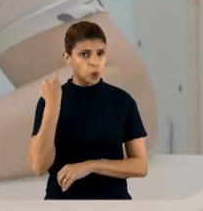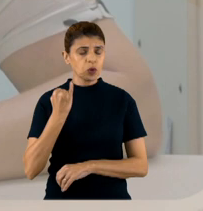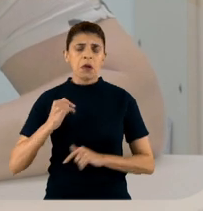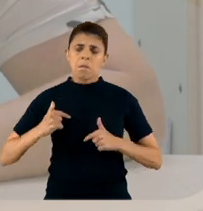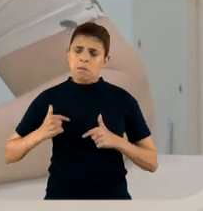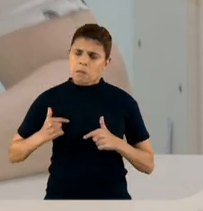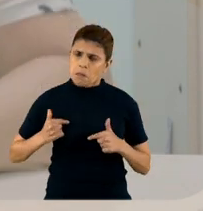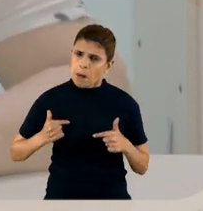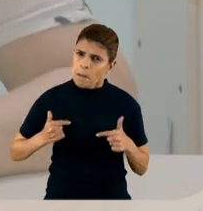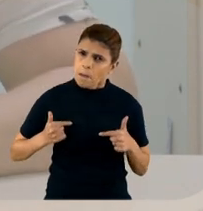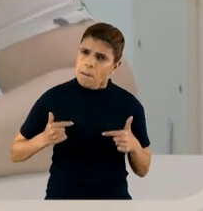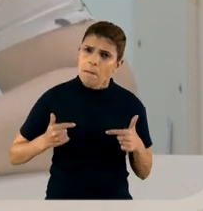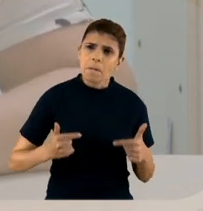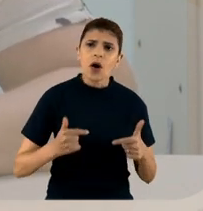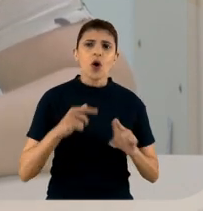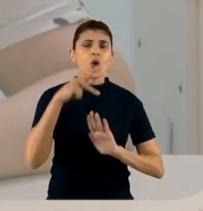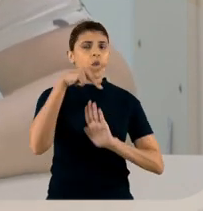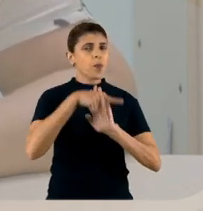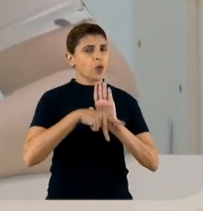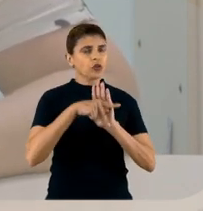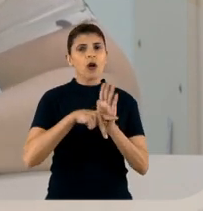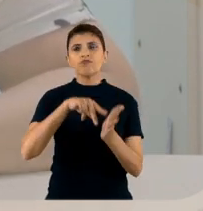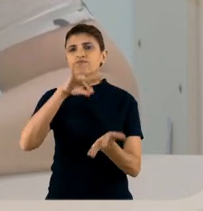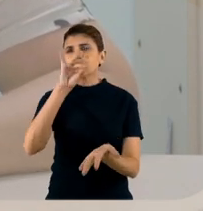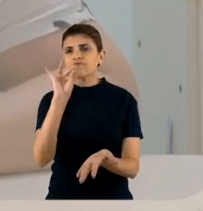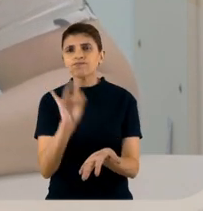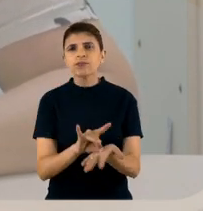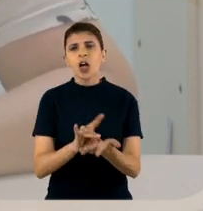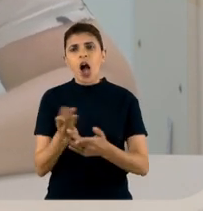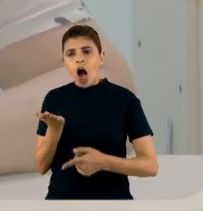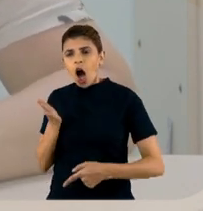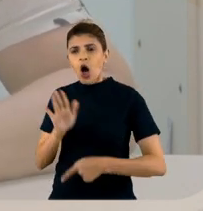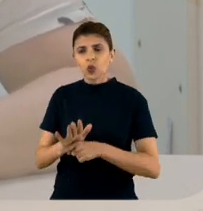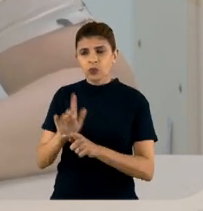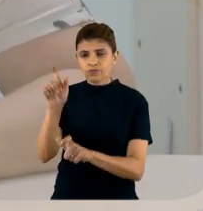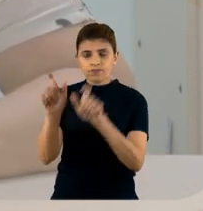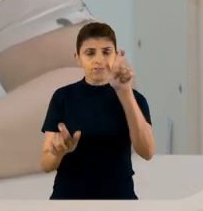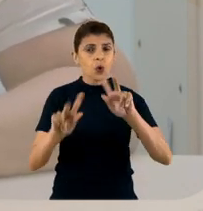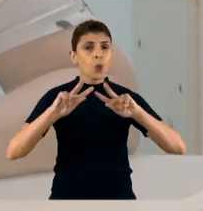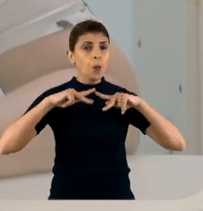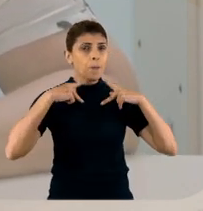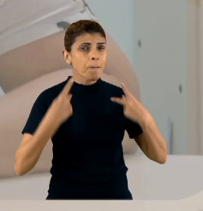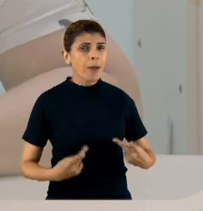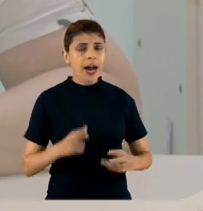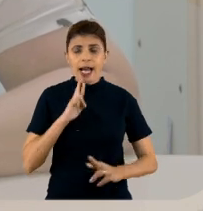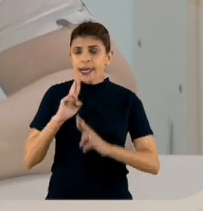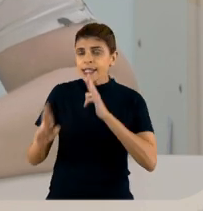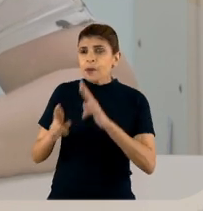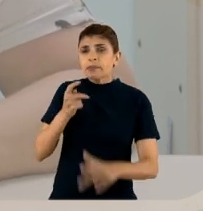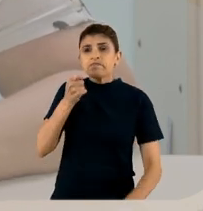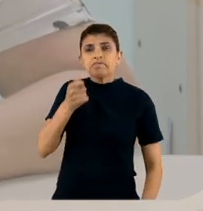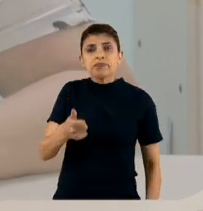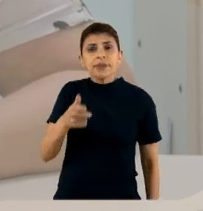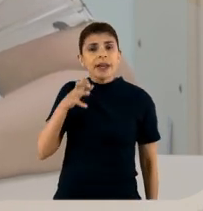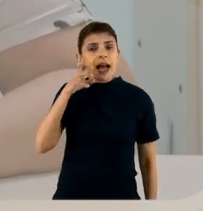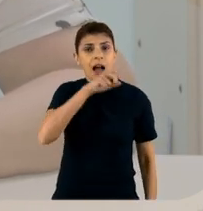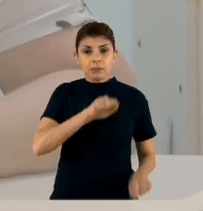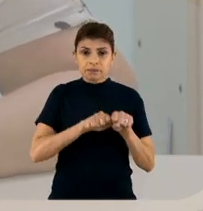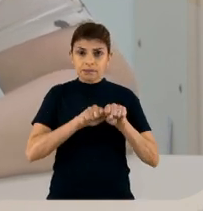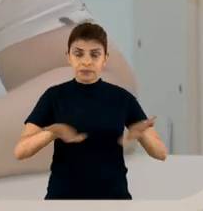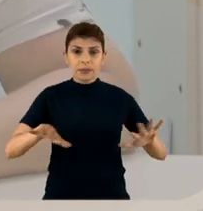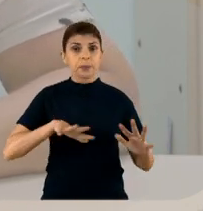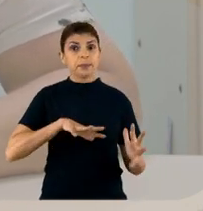importante porque se empenhou muito como um projeto realmente de ajuda humanitária né e ter que responder rápido